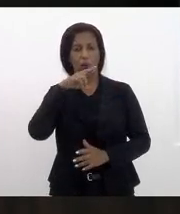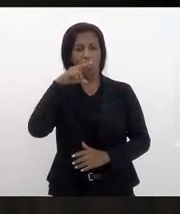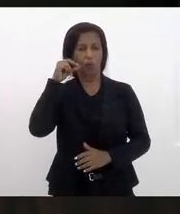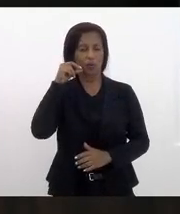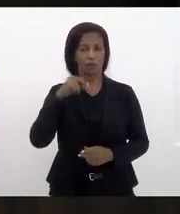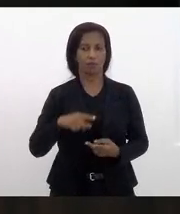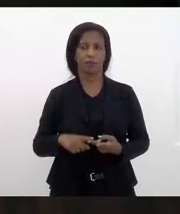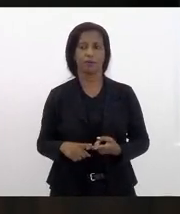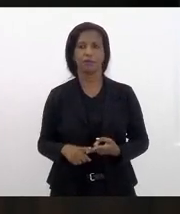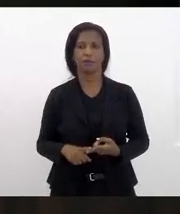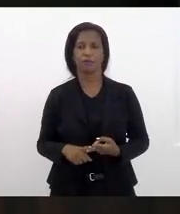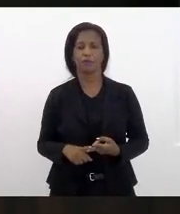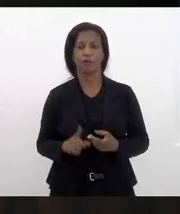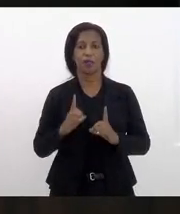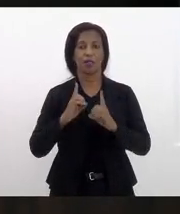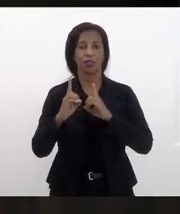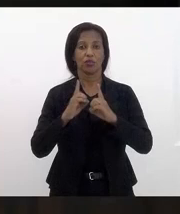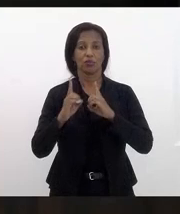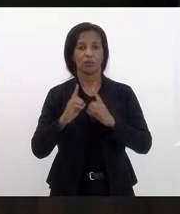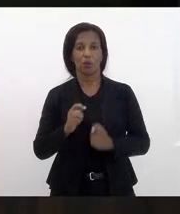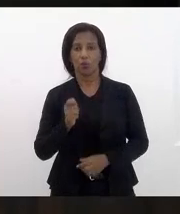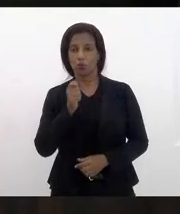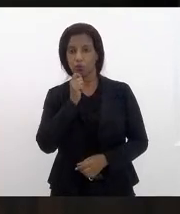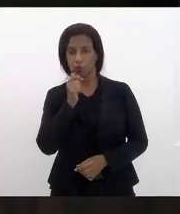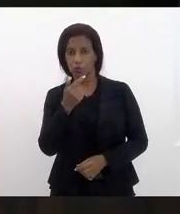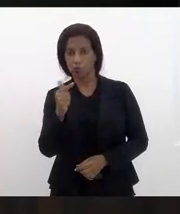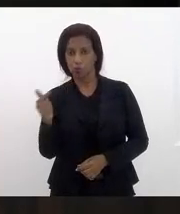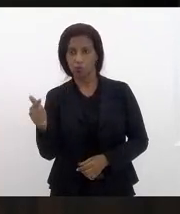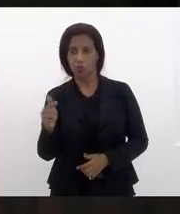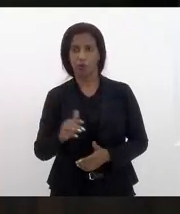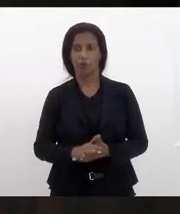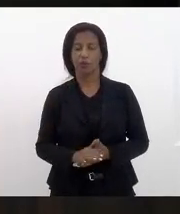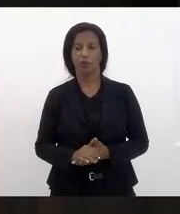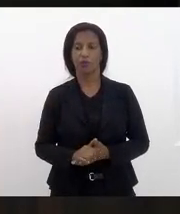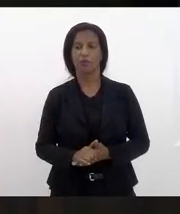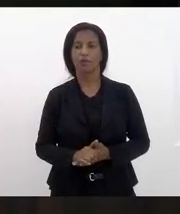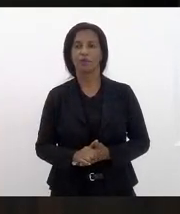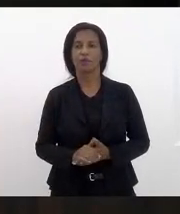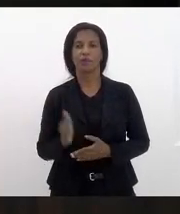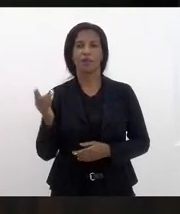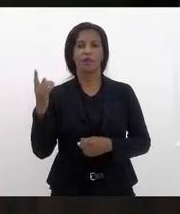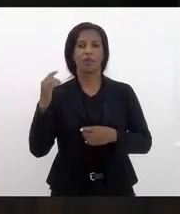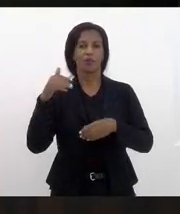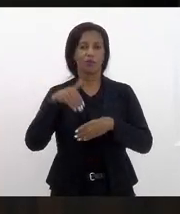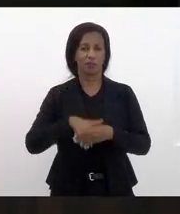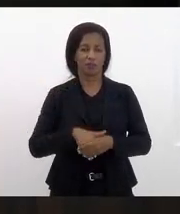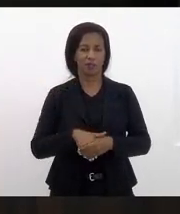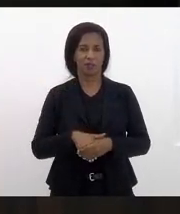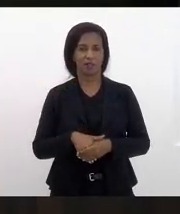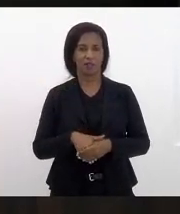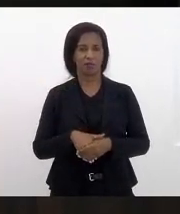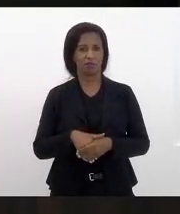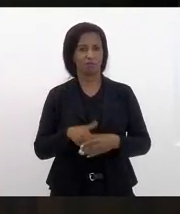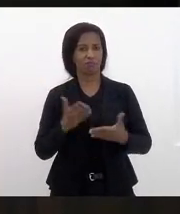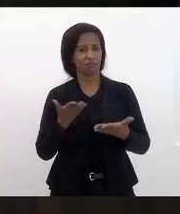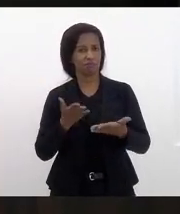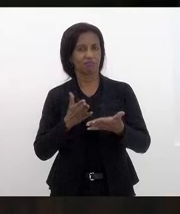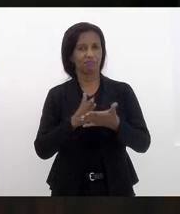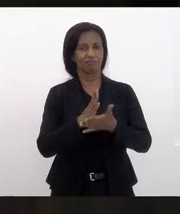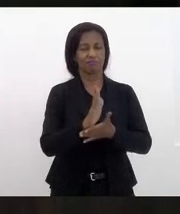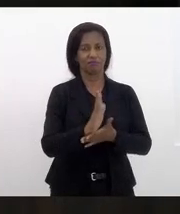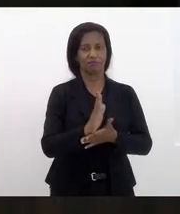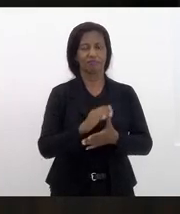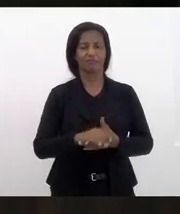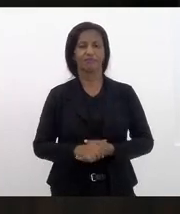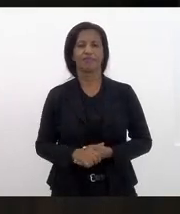Reis. Em discussão, não havendo quem queira discutir, encerrada a discussão, em votação, senhores que aprovam permaneçam como